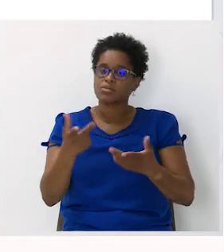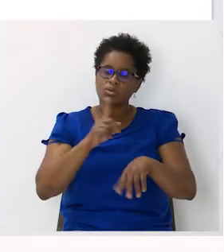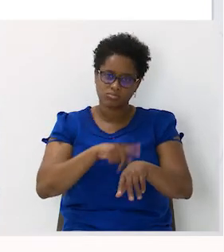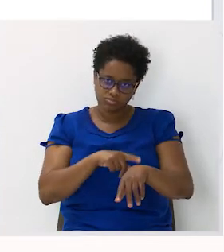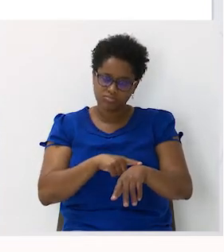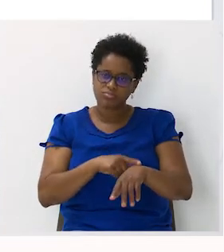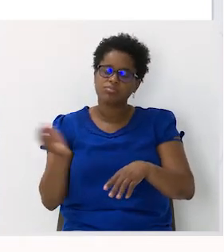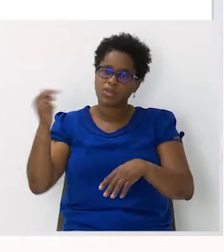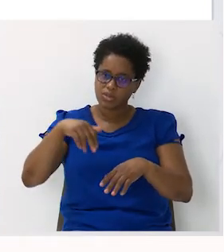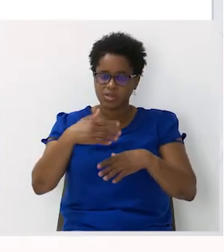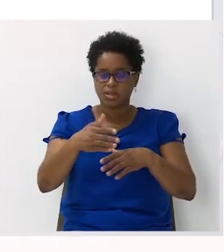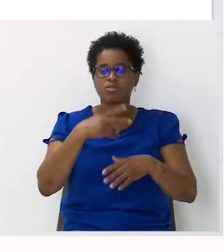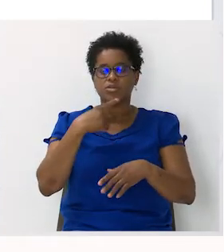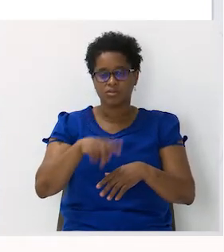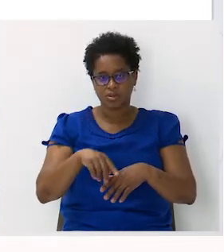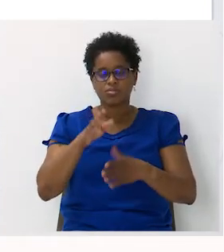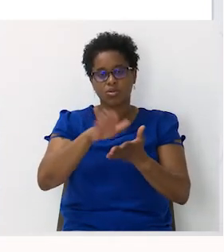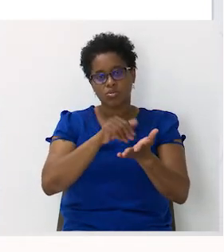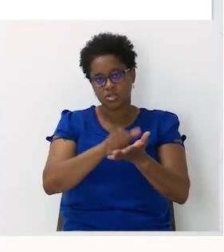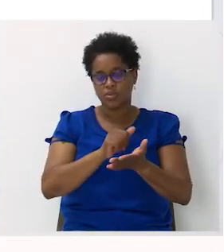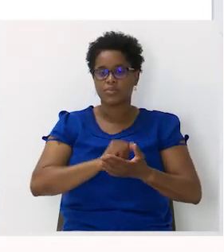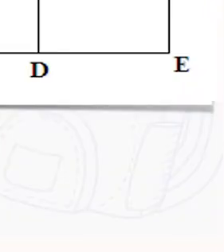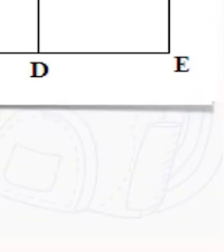instante regressamos para correção.